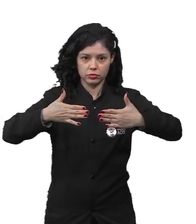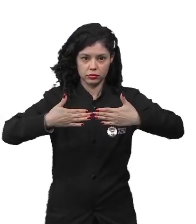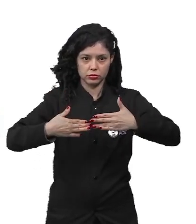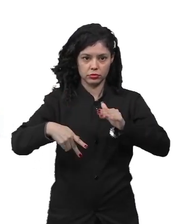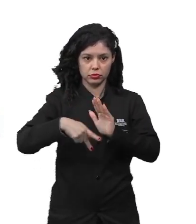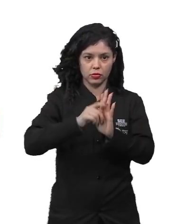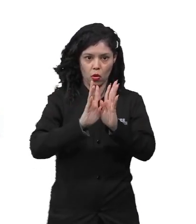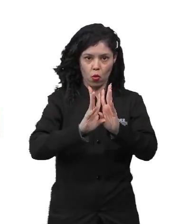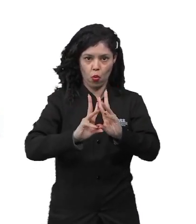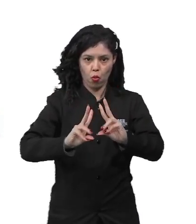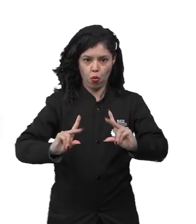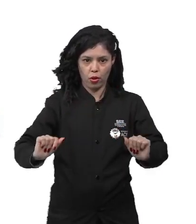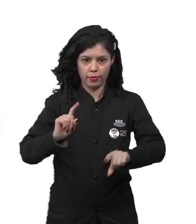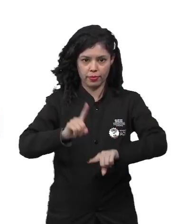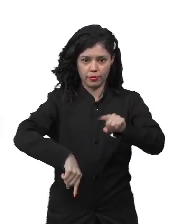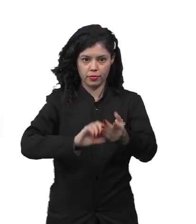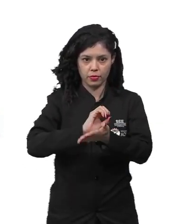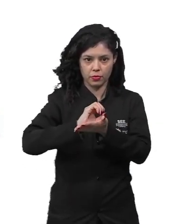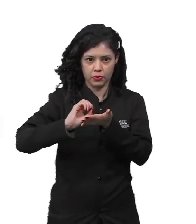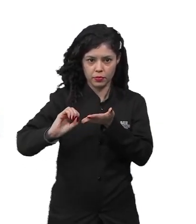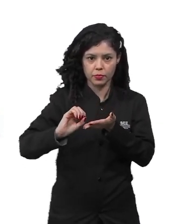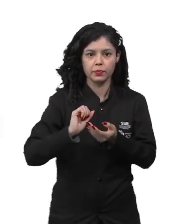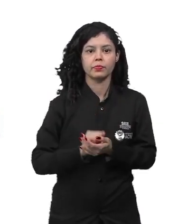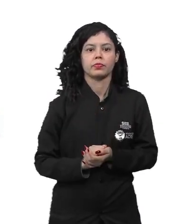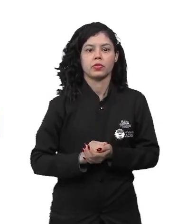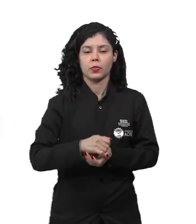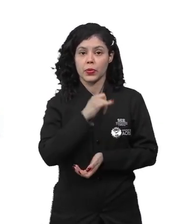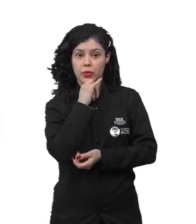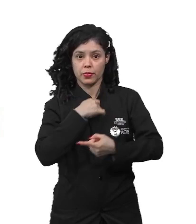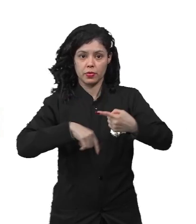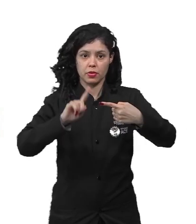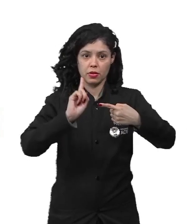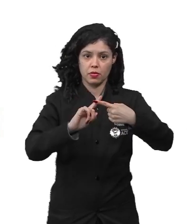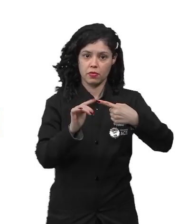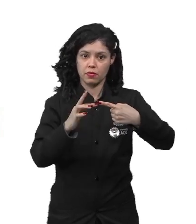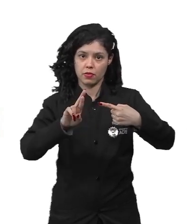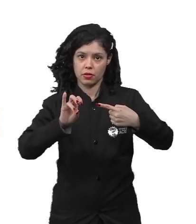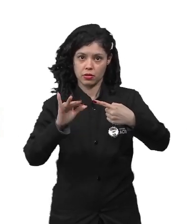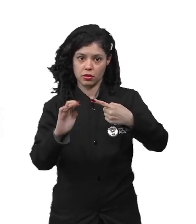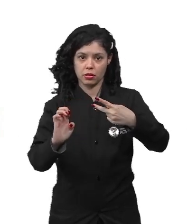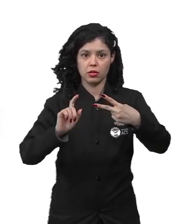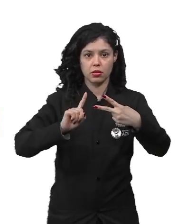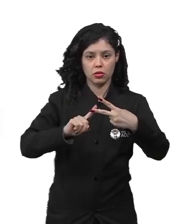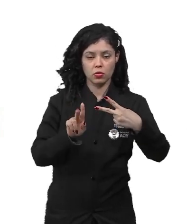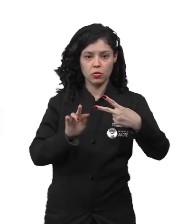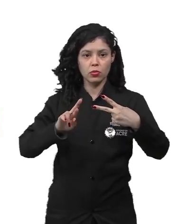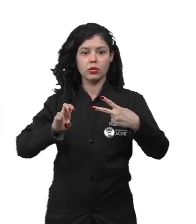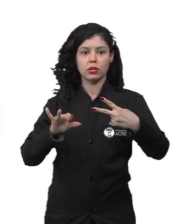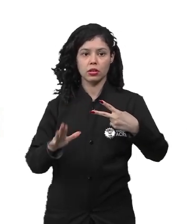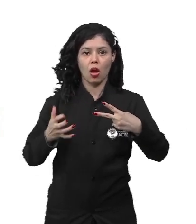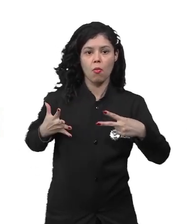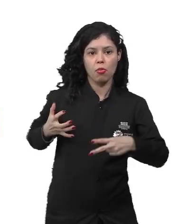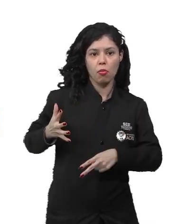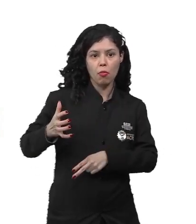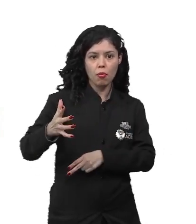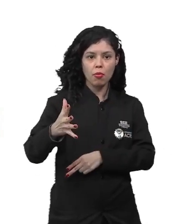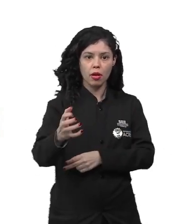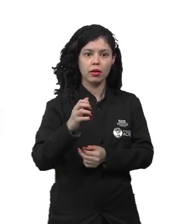que decompõe matéria orgânica, como fezes e urina, através de bactérias